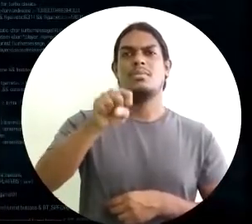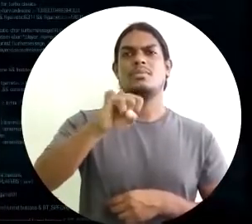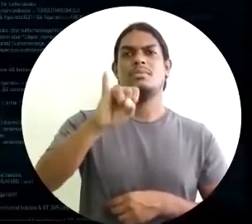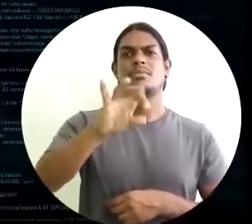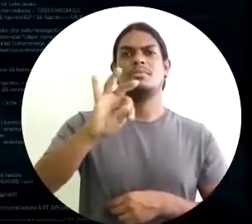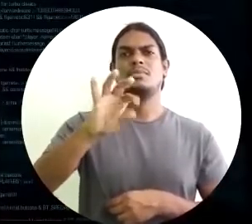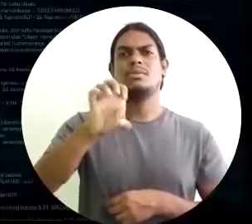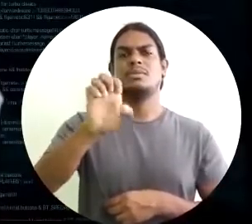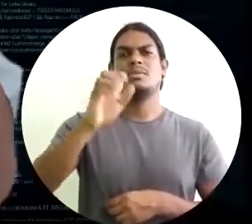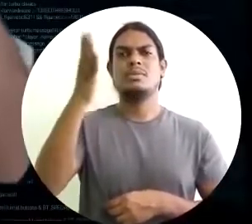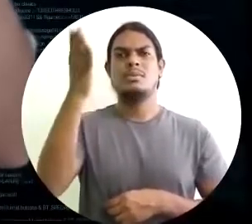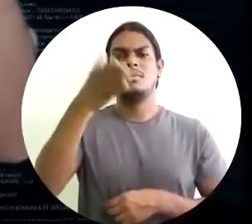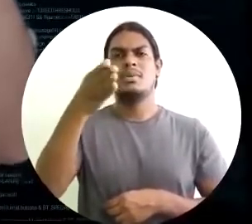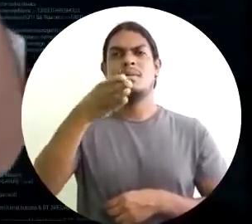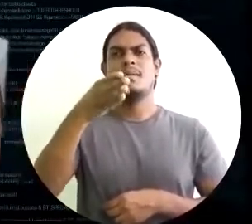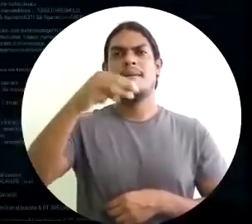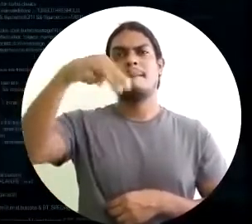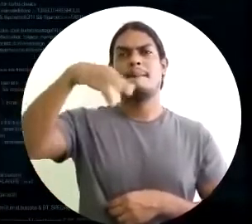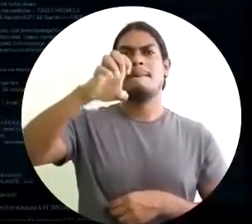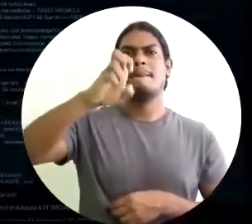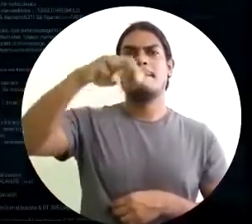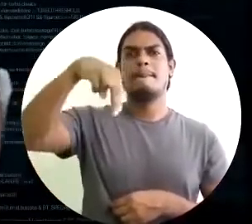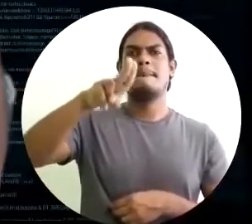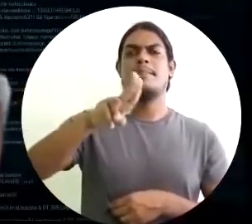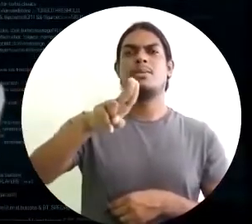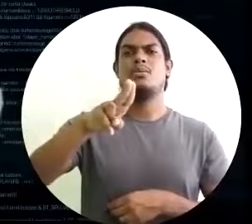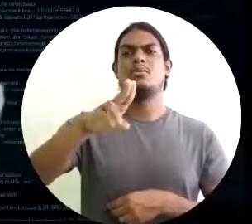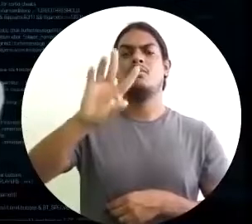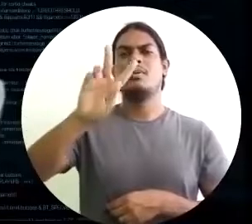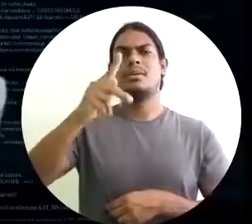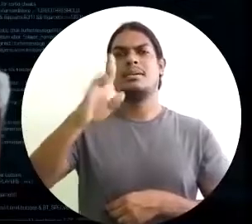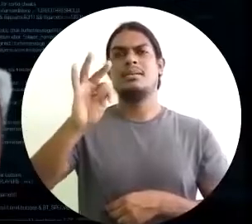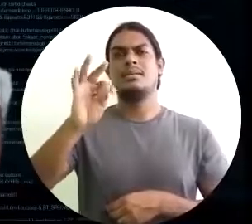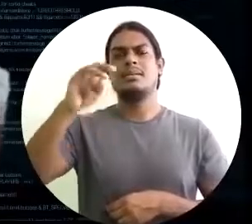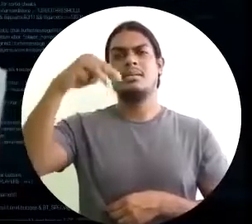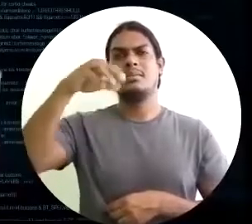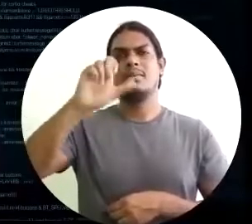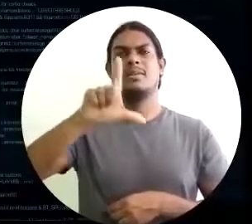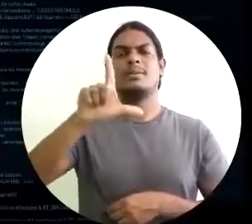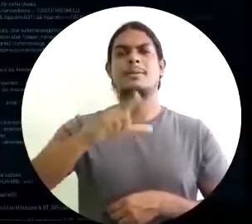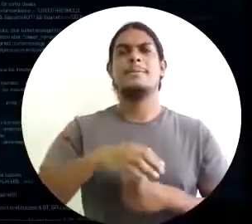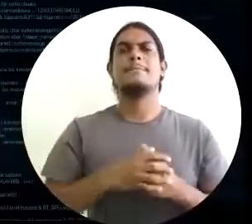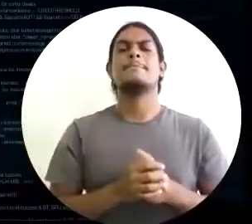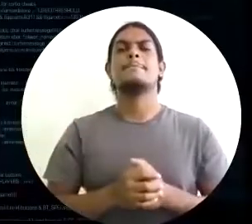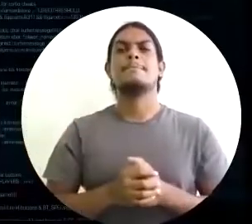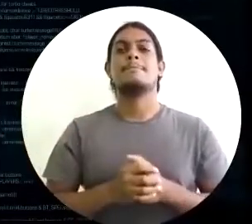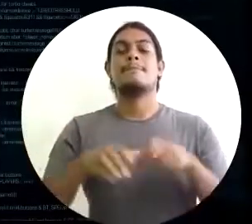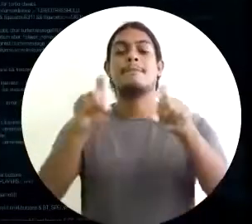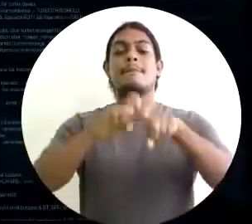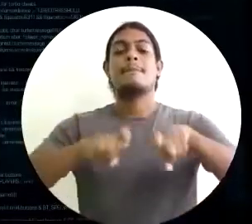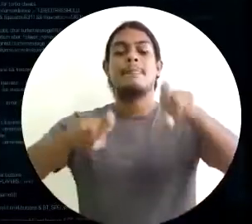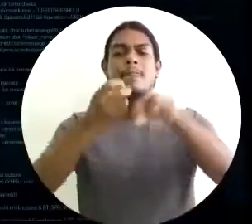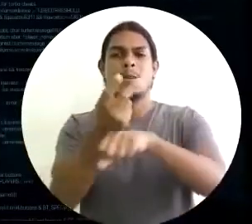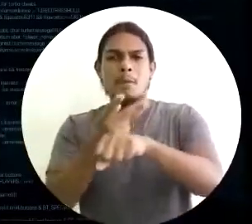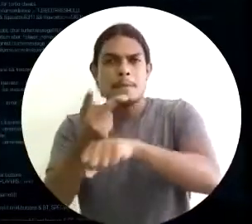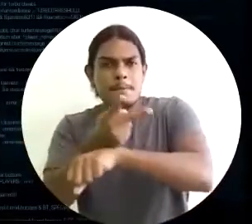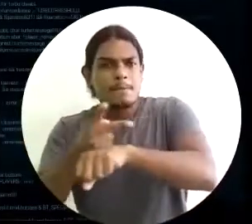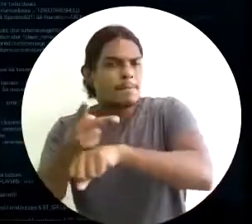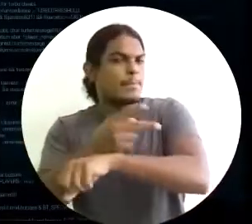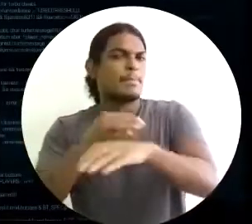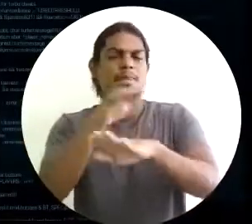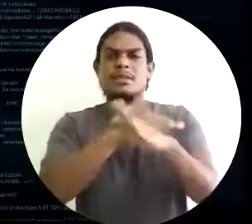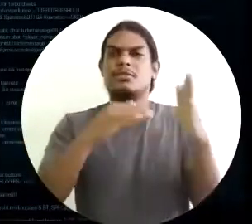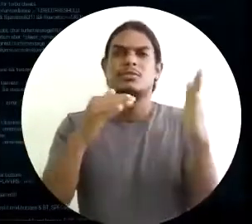www.meusite.com.br/menu.html, o navegador ele registra todo. Se você for ver os recursos